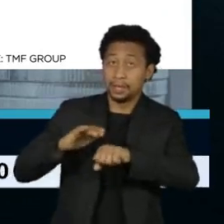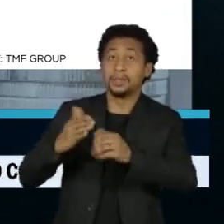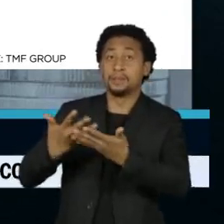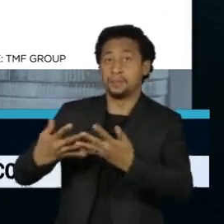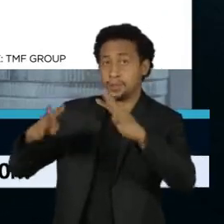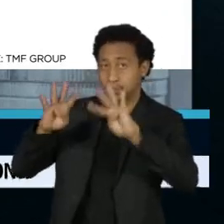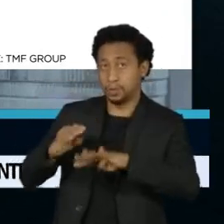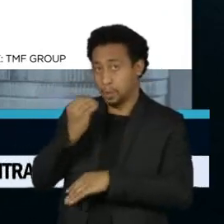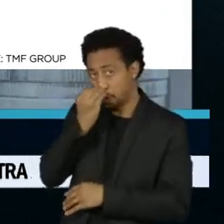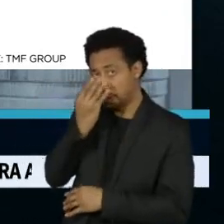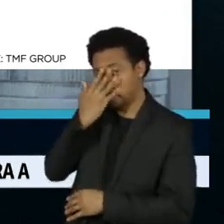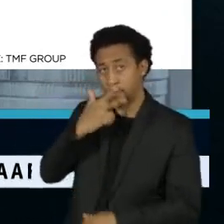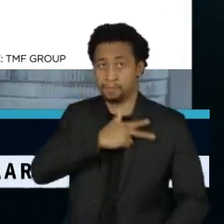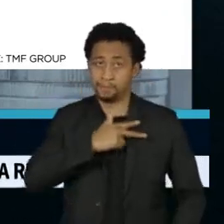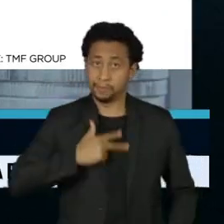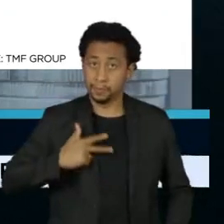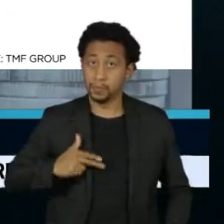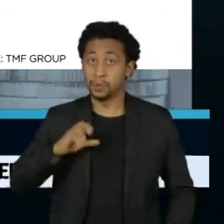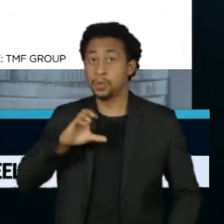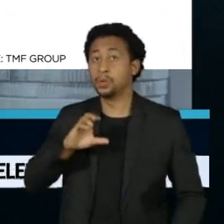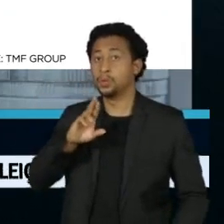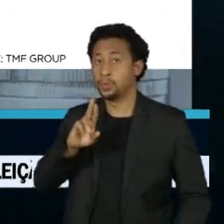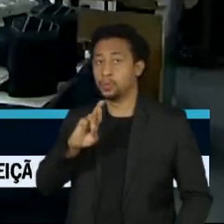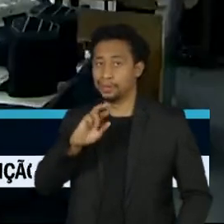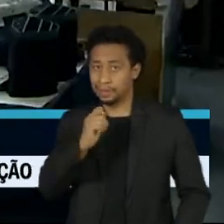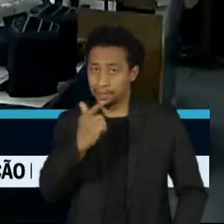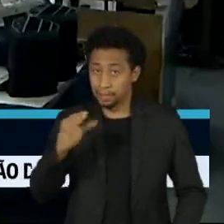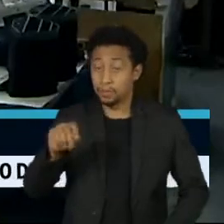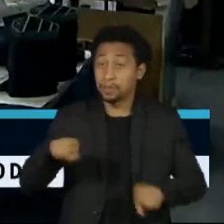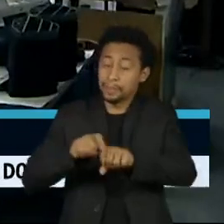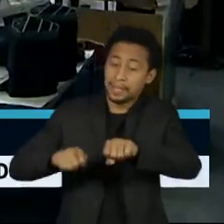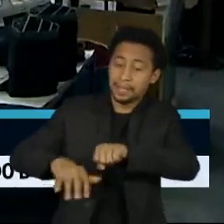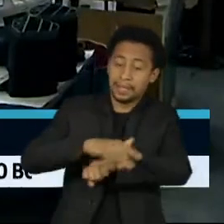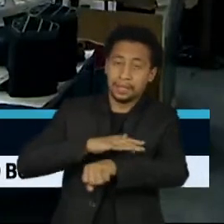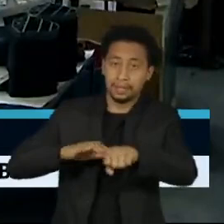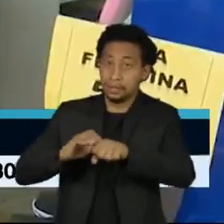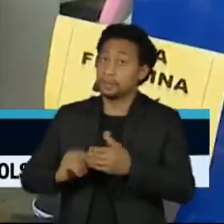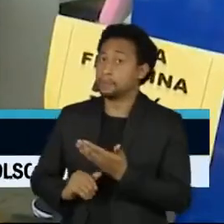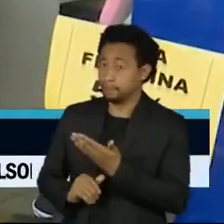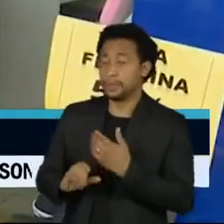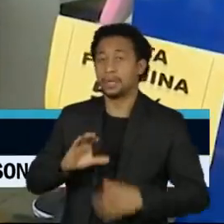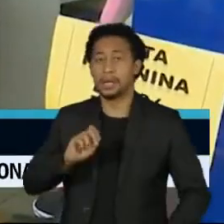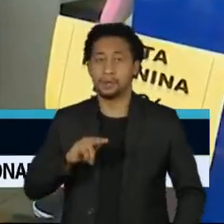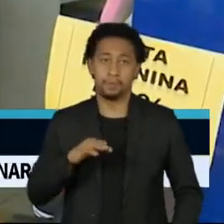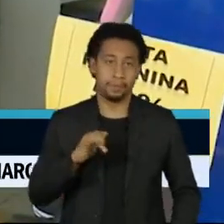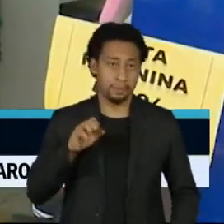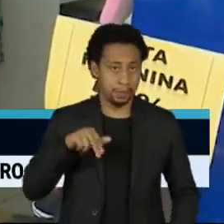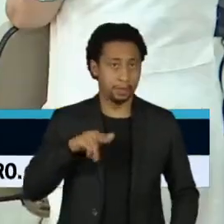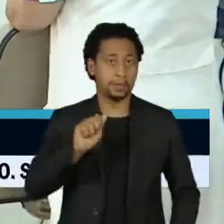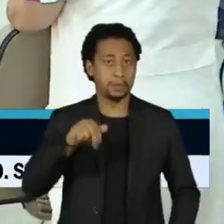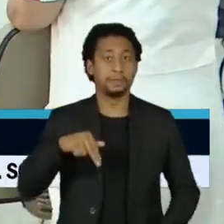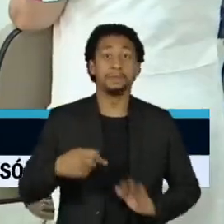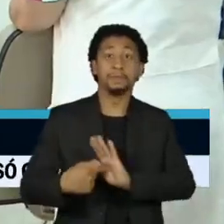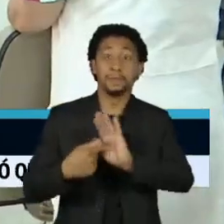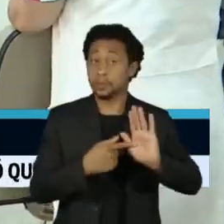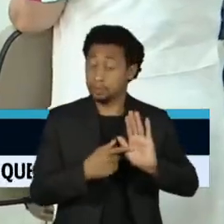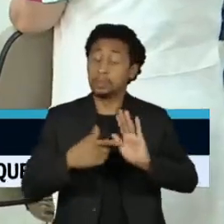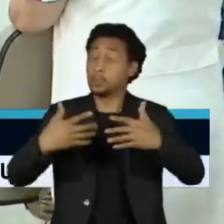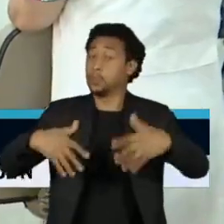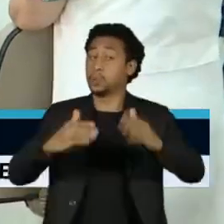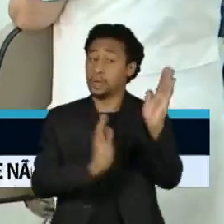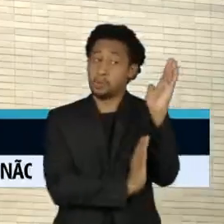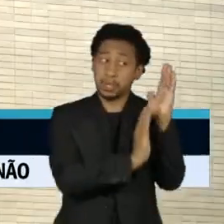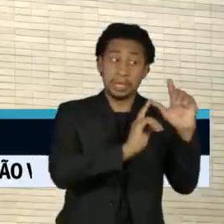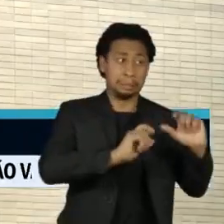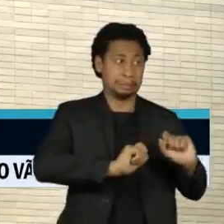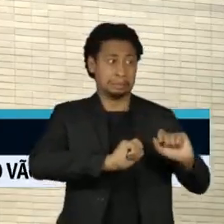Kong, Dinamarca, Curaçao e Ilhas Caimã. As barreiras são muitas. O estudo revelou que entre as principais razões